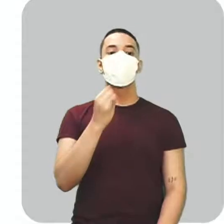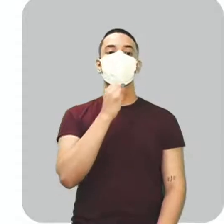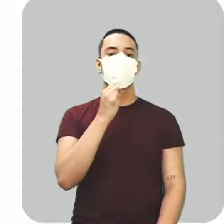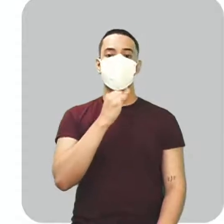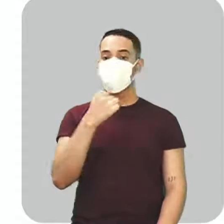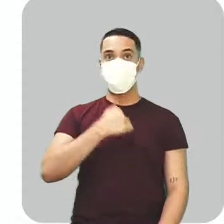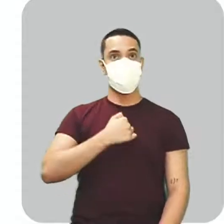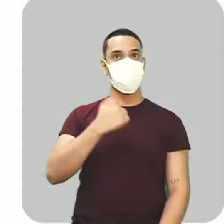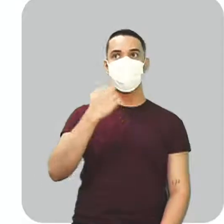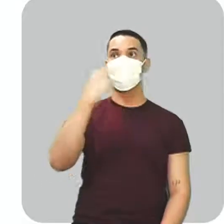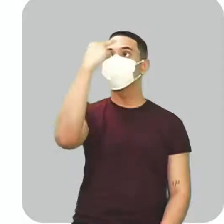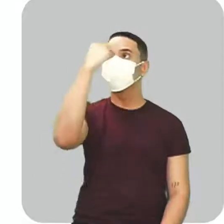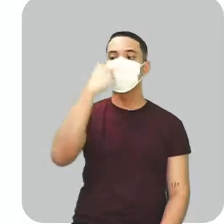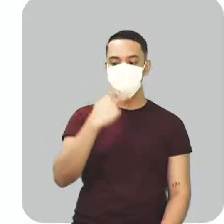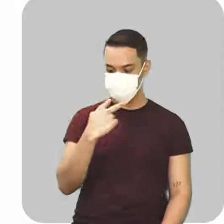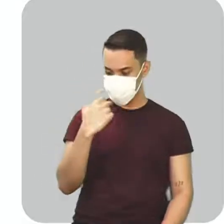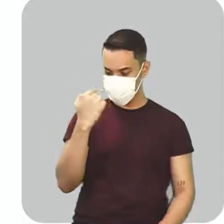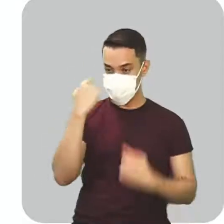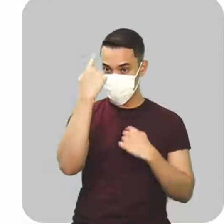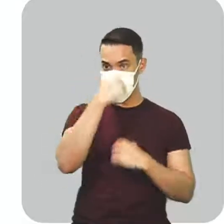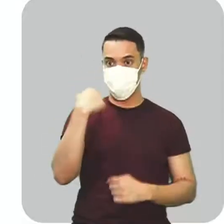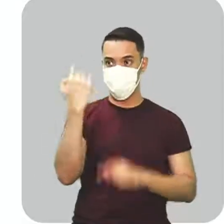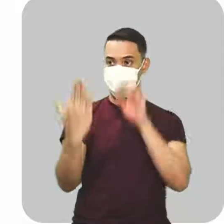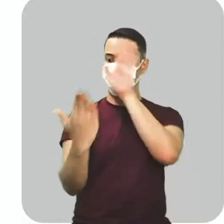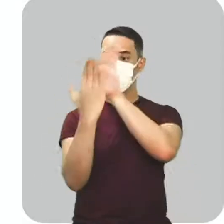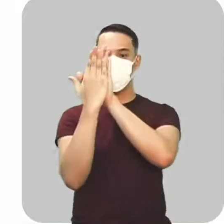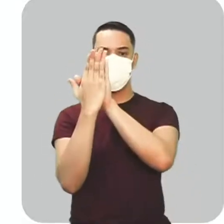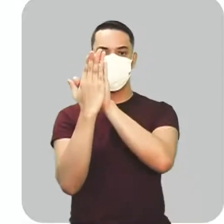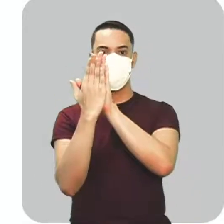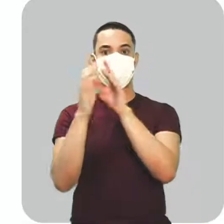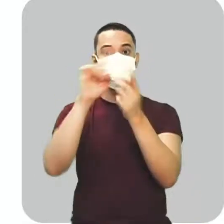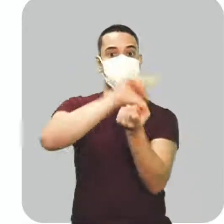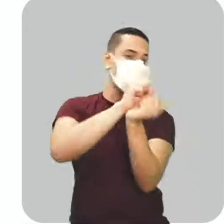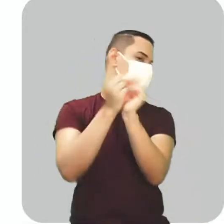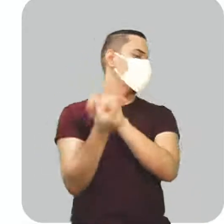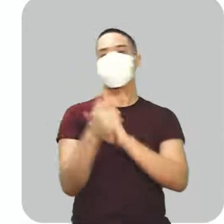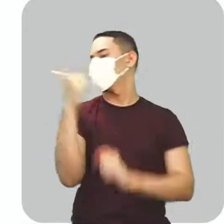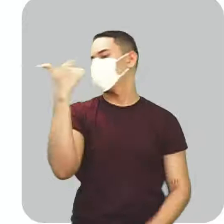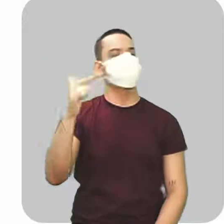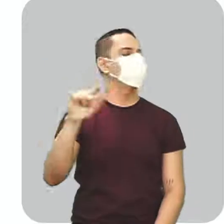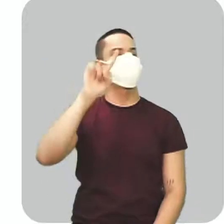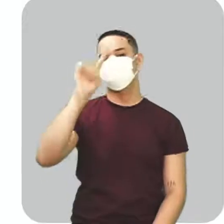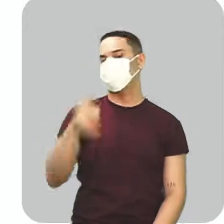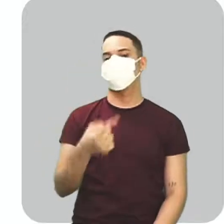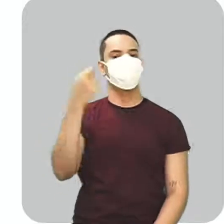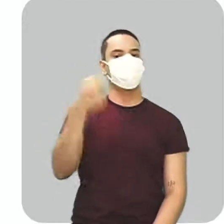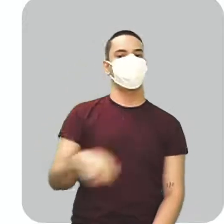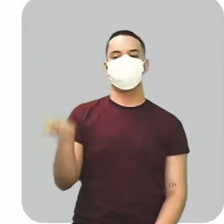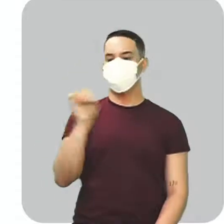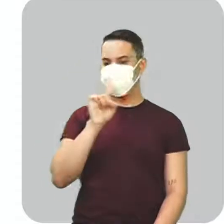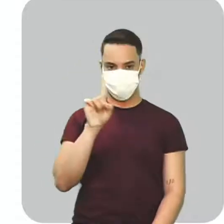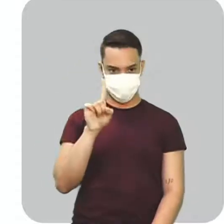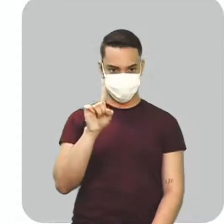te encarei frente a frente. Aí não teria vírgula. Beleza.